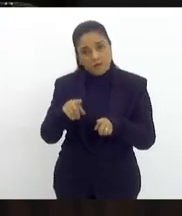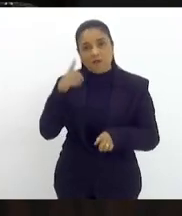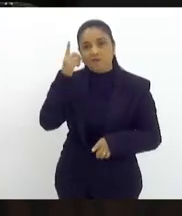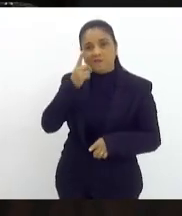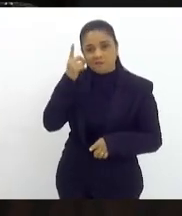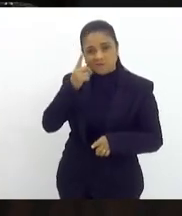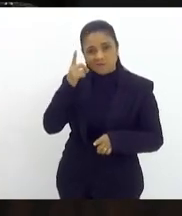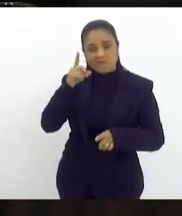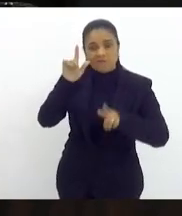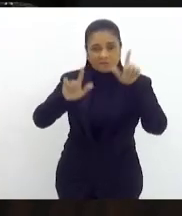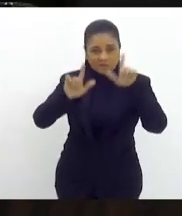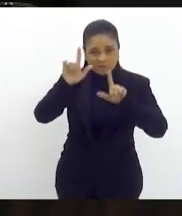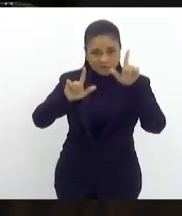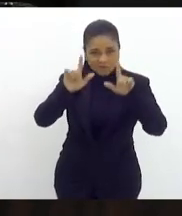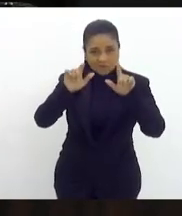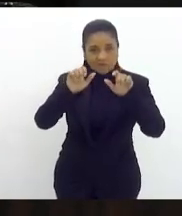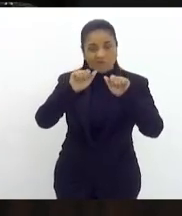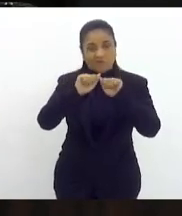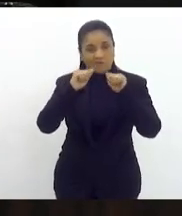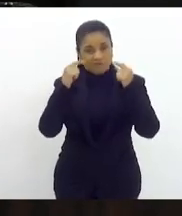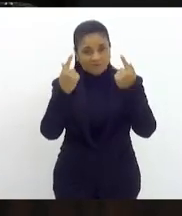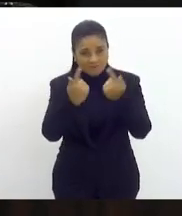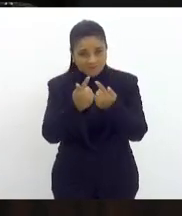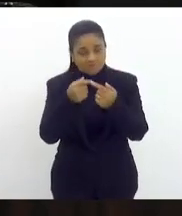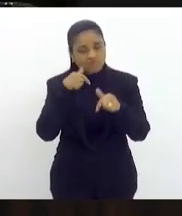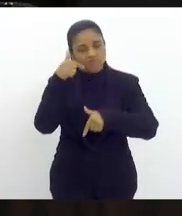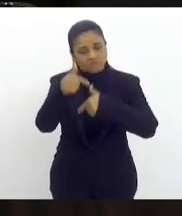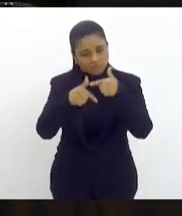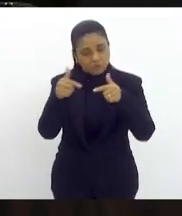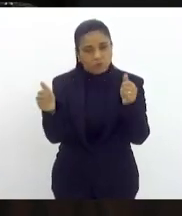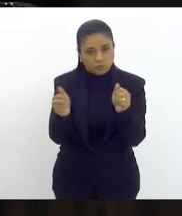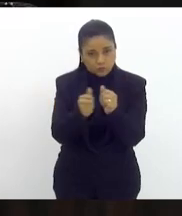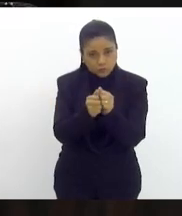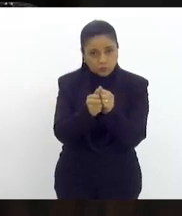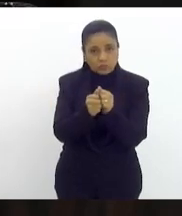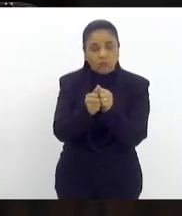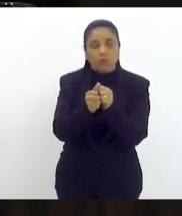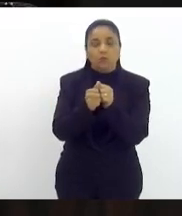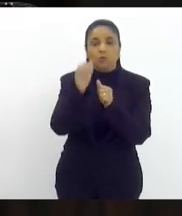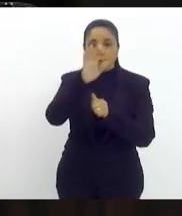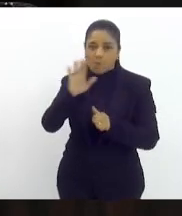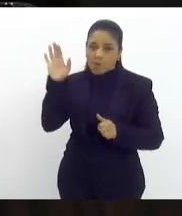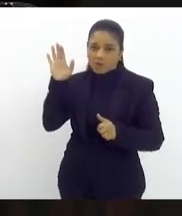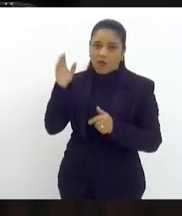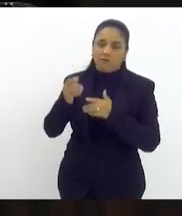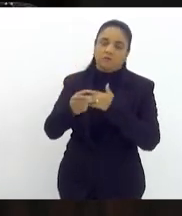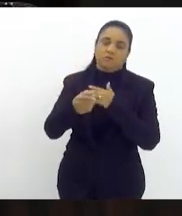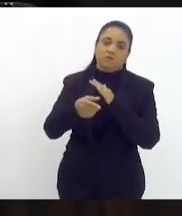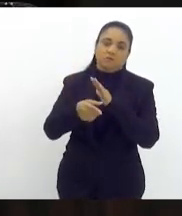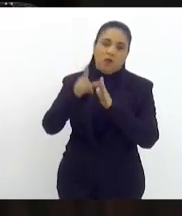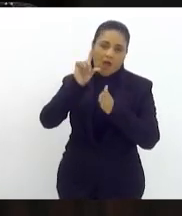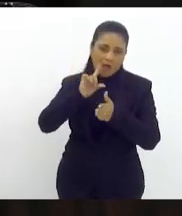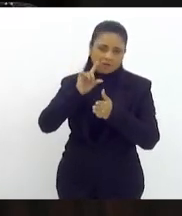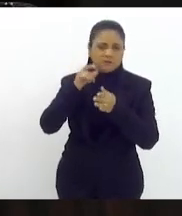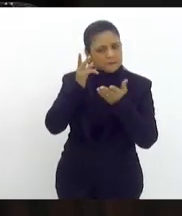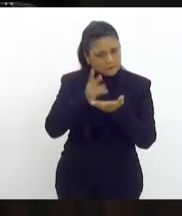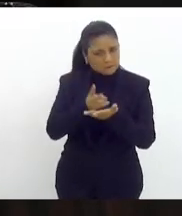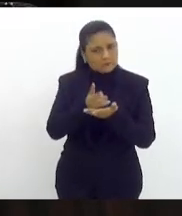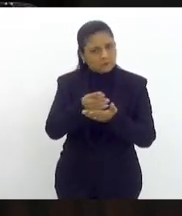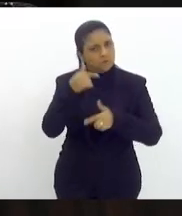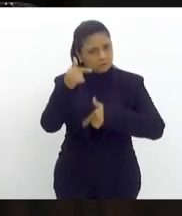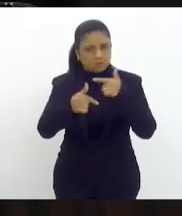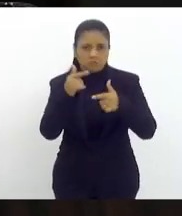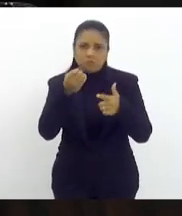TV Alerj trabalhou contigo, vários momentos também, sabe, no mandato teu passado, sempre fez direitinho. Então,